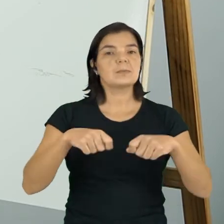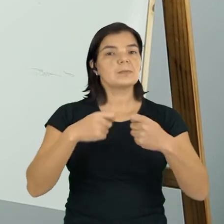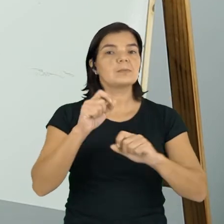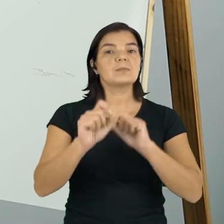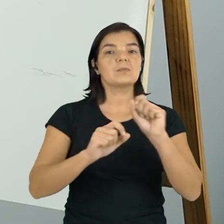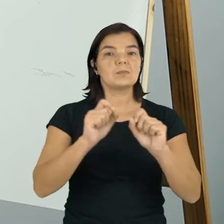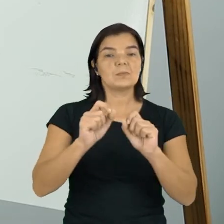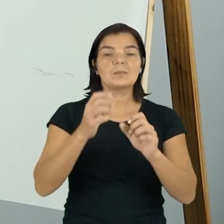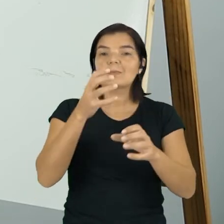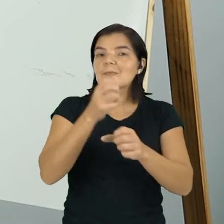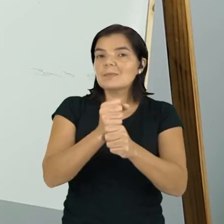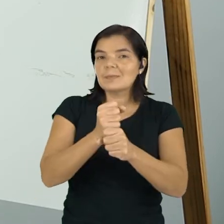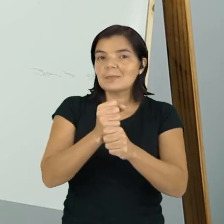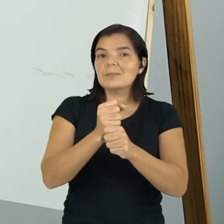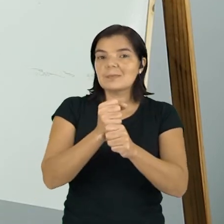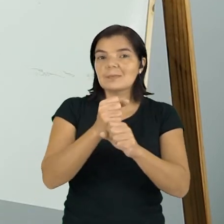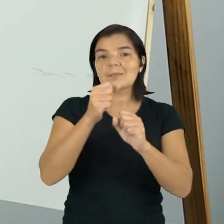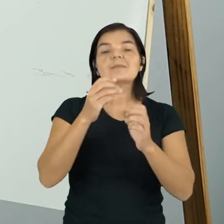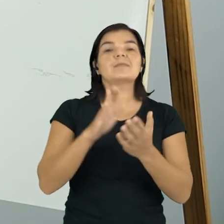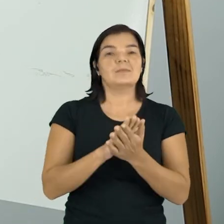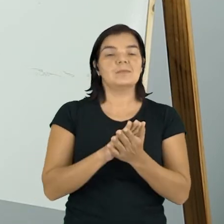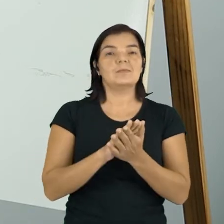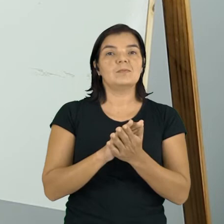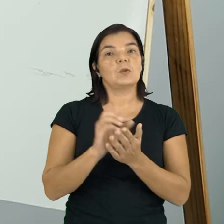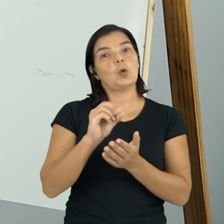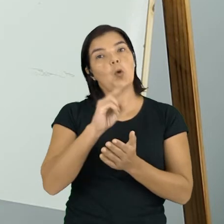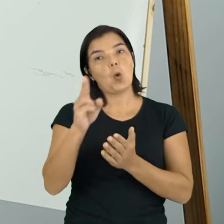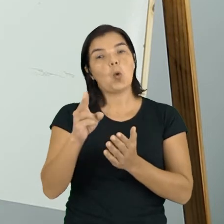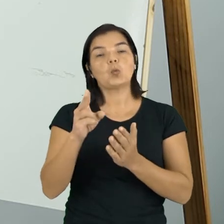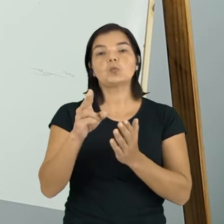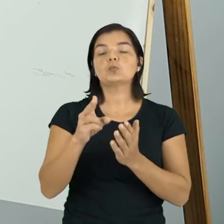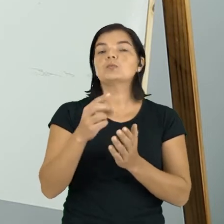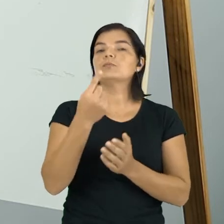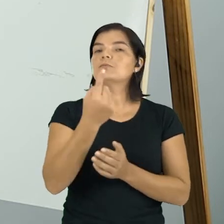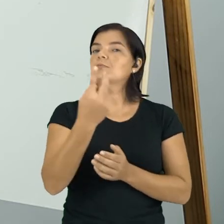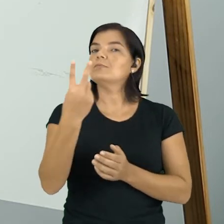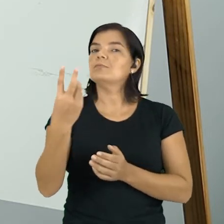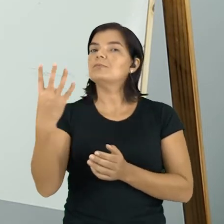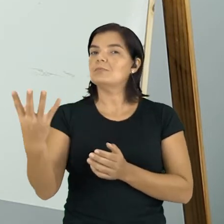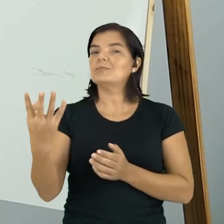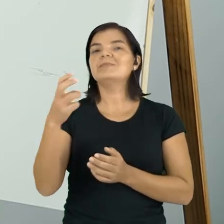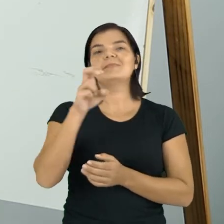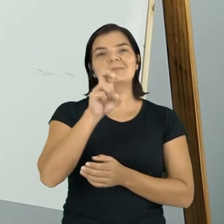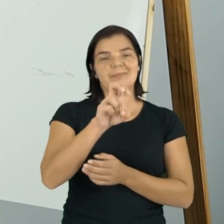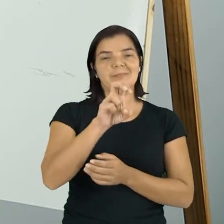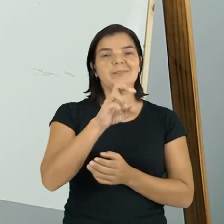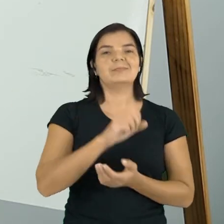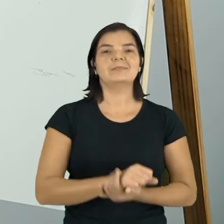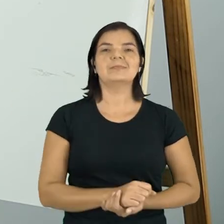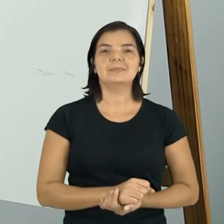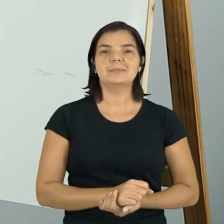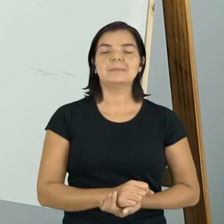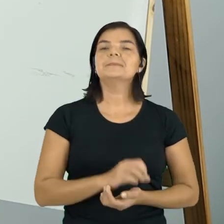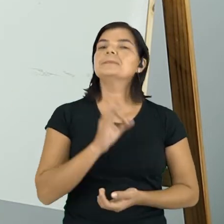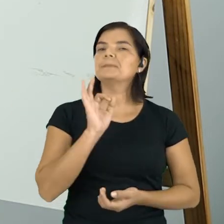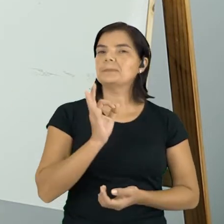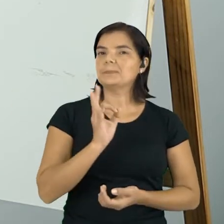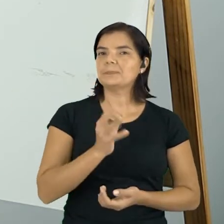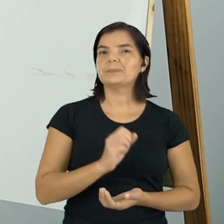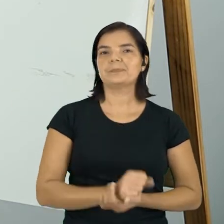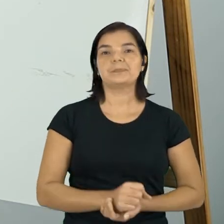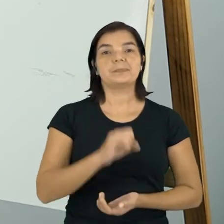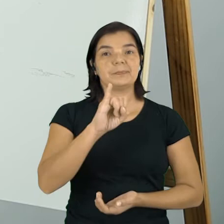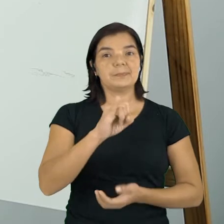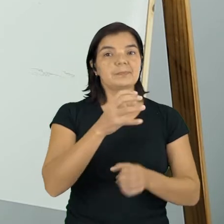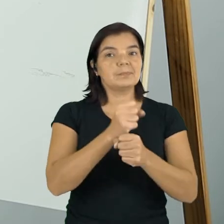posso fazer uma continha de adição ou contar a partir do 5. Muito bem.